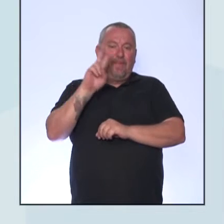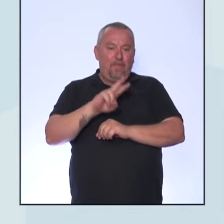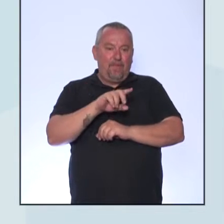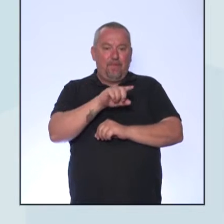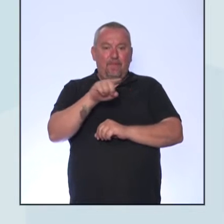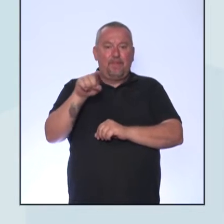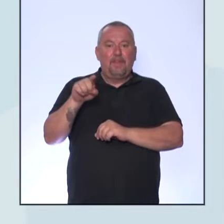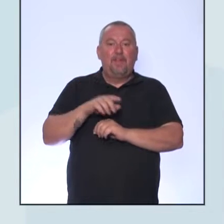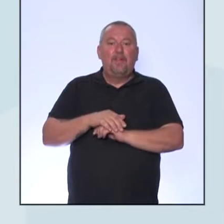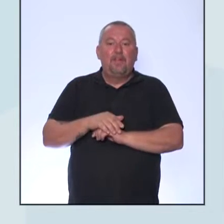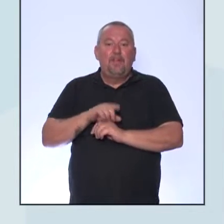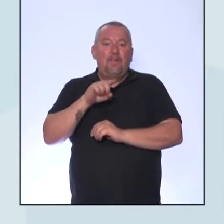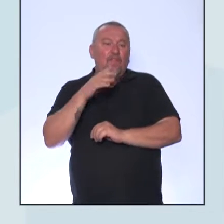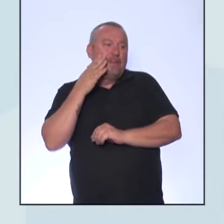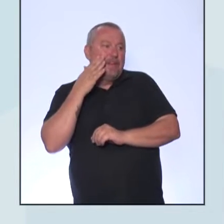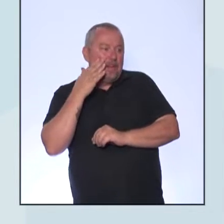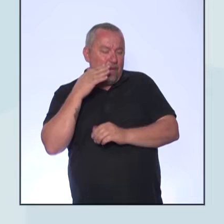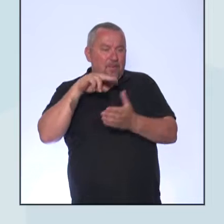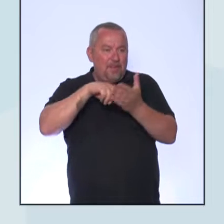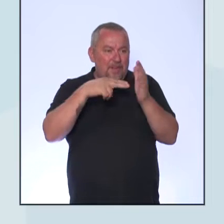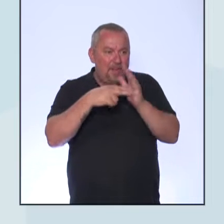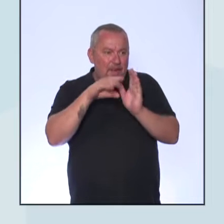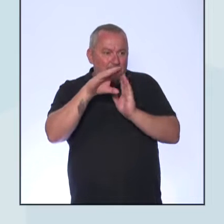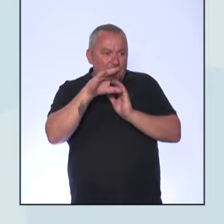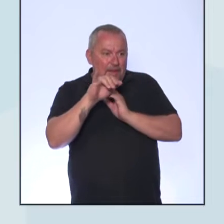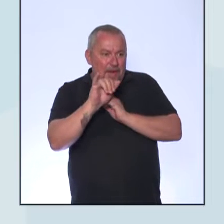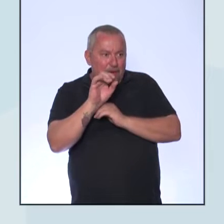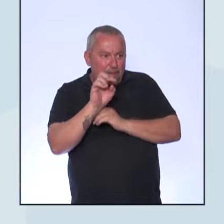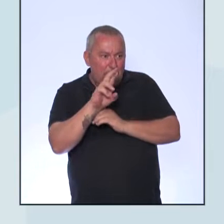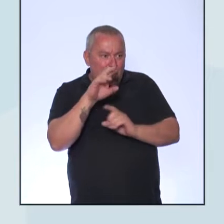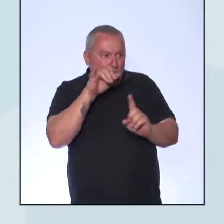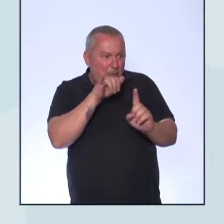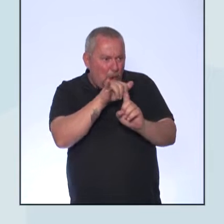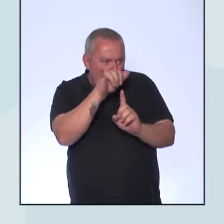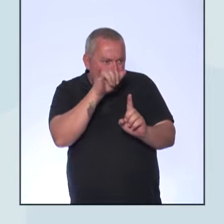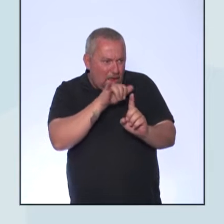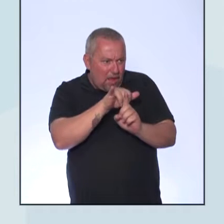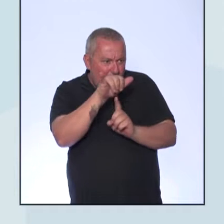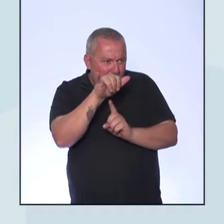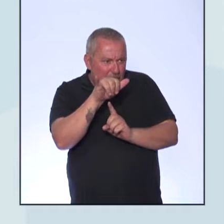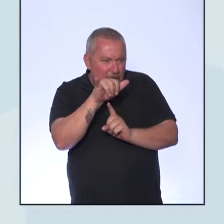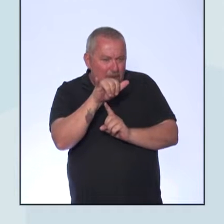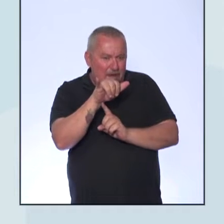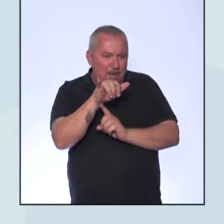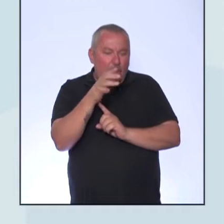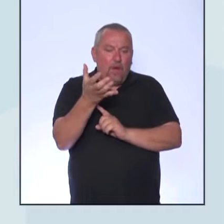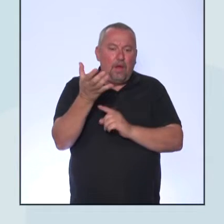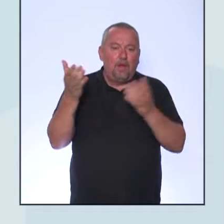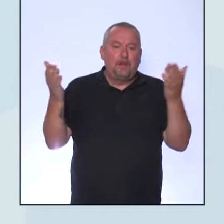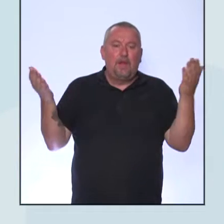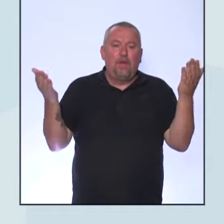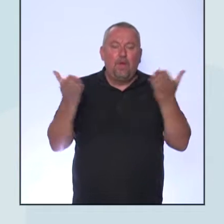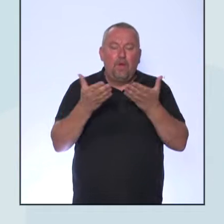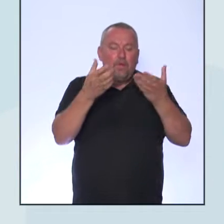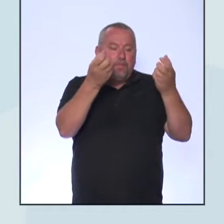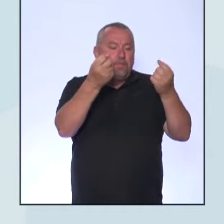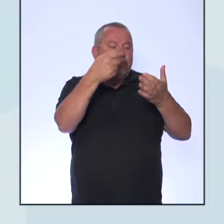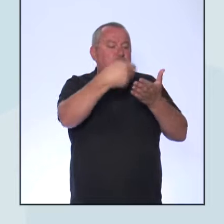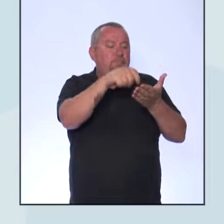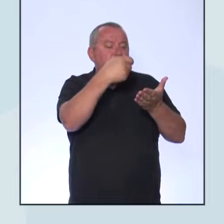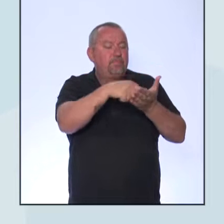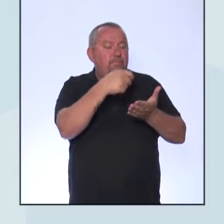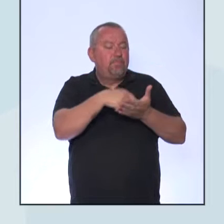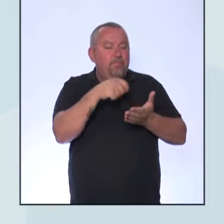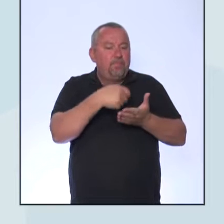vocês, por favor, o que você entende por cyberbullying? Quero que, nesse momento, vocês escrevam aí no